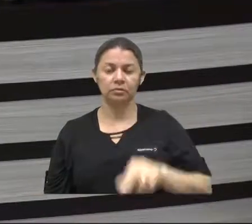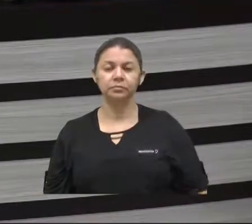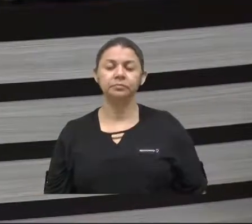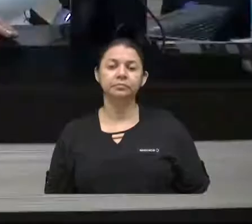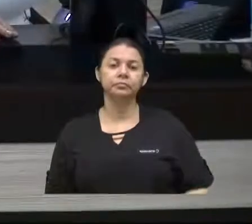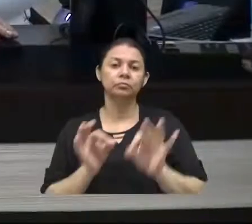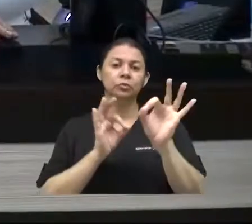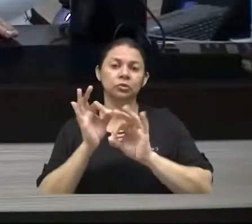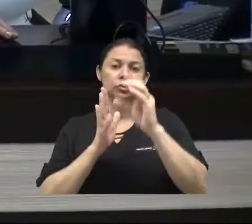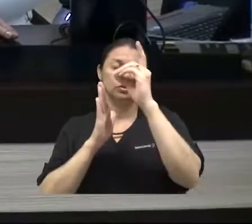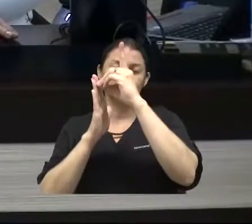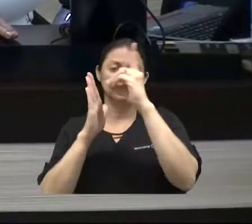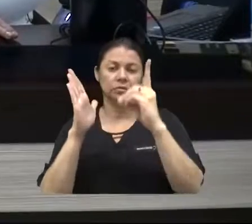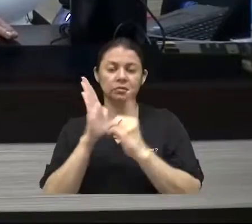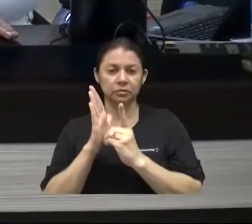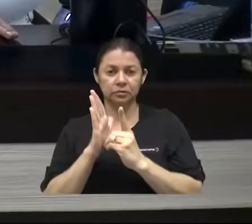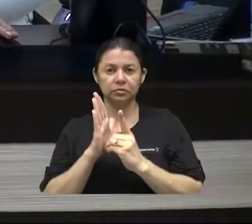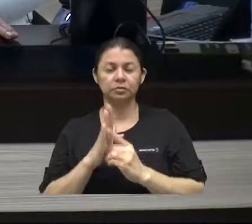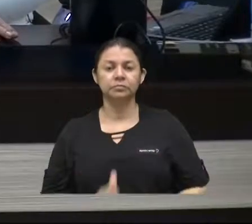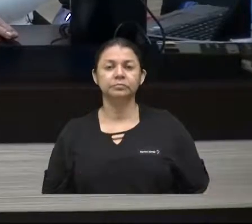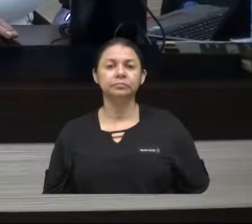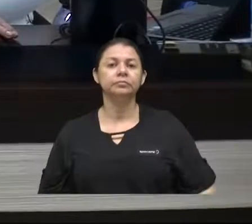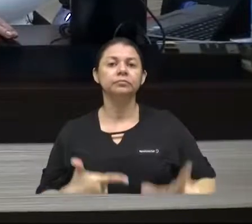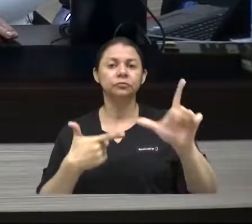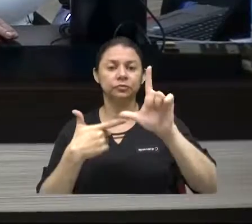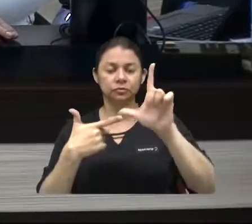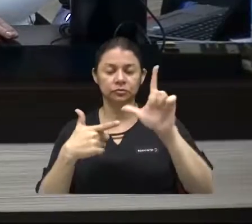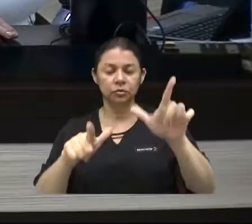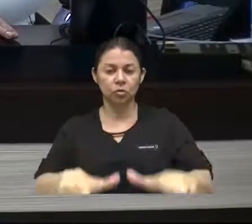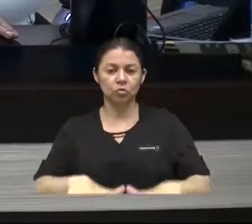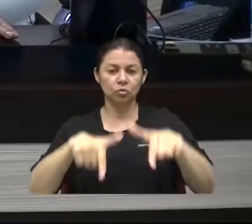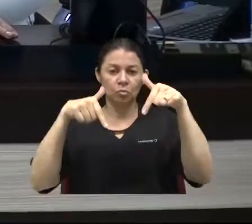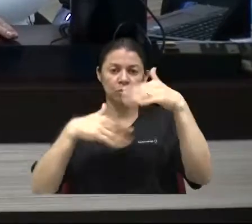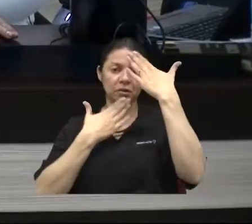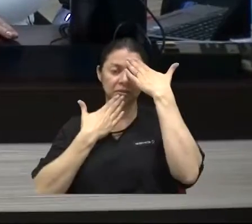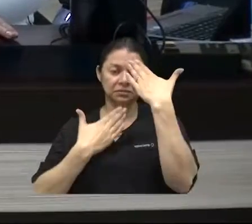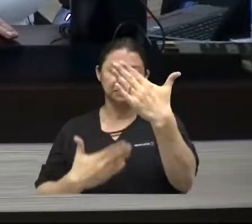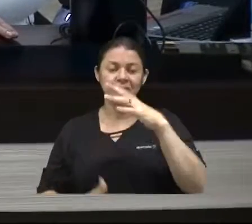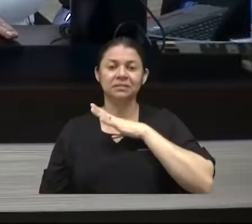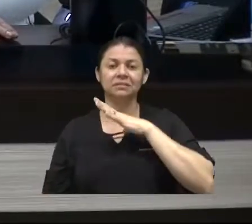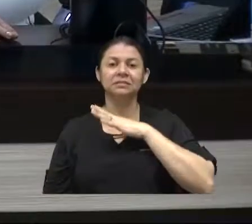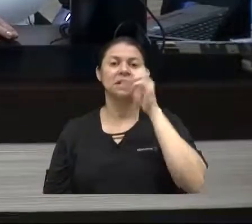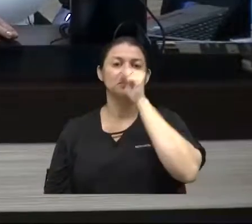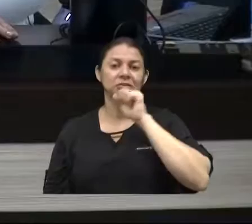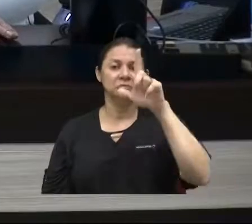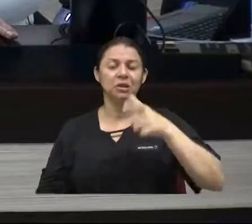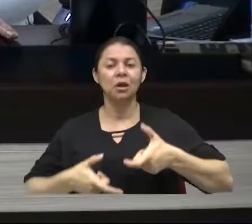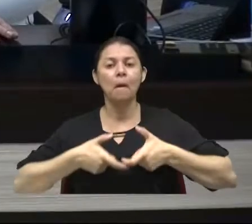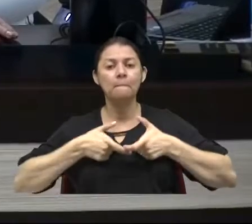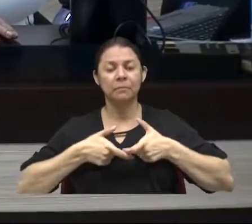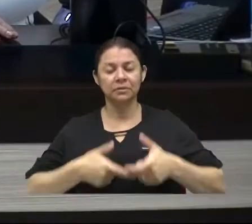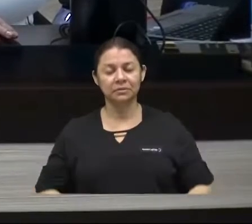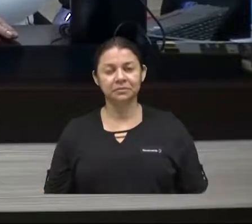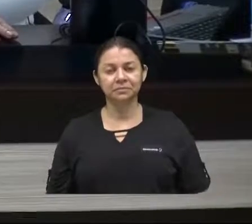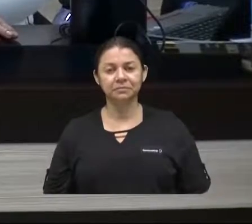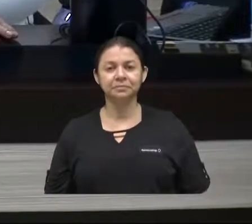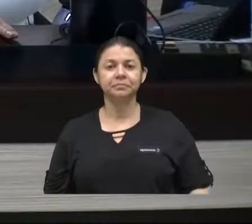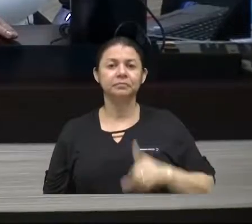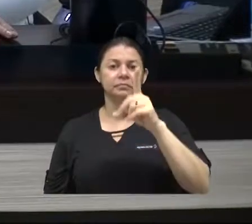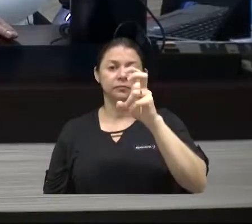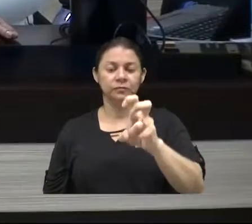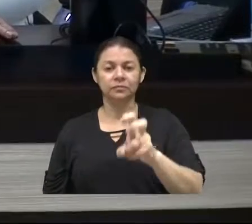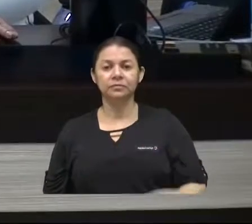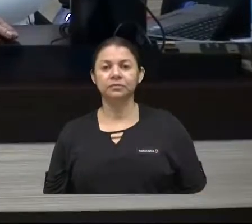número 66, concede o diploma de gratidão da cidade de Limeira e a medalha de mérito cívico 15 de setembro, ordem